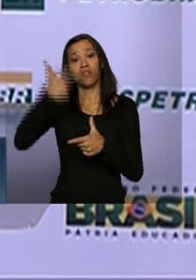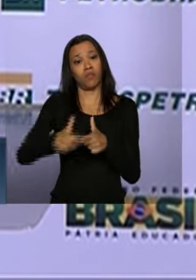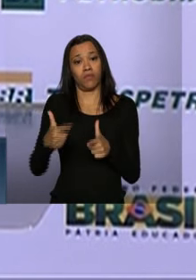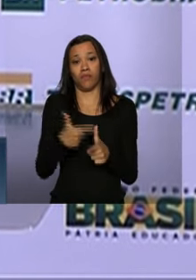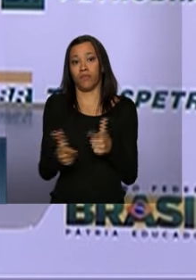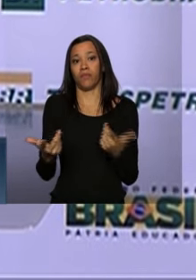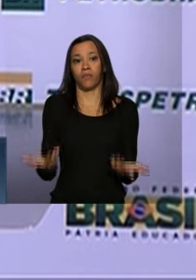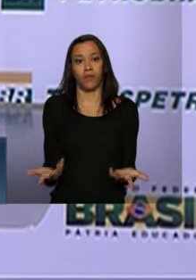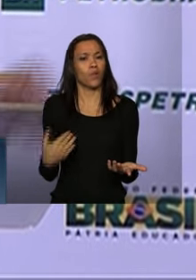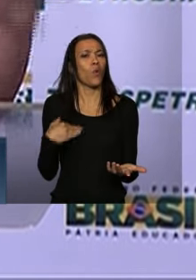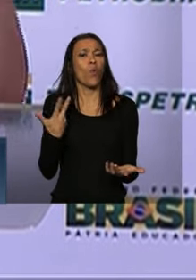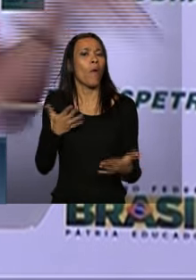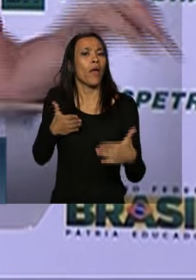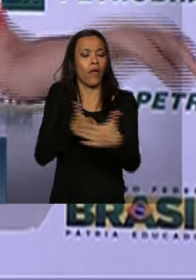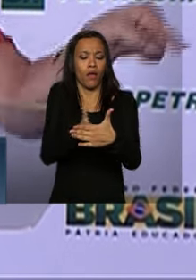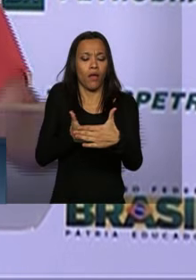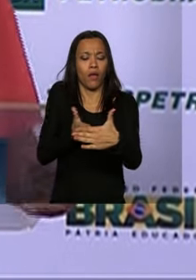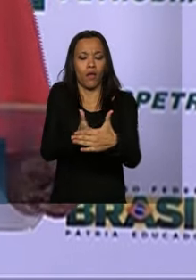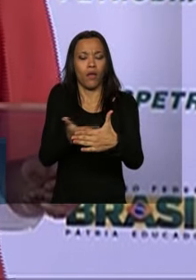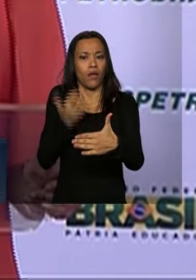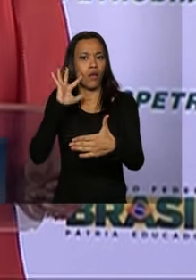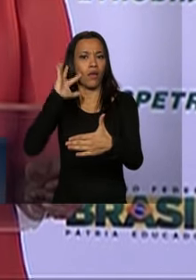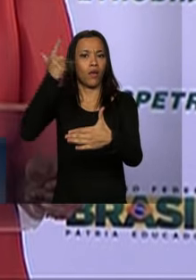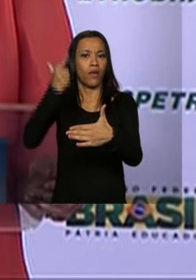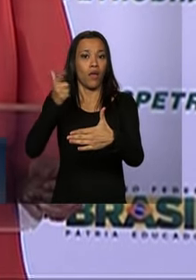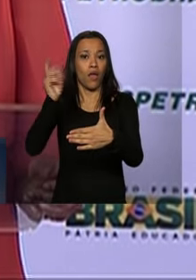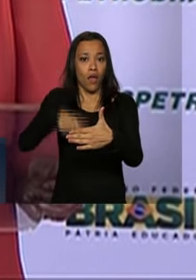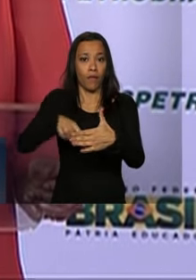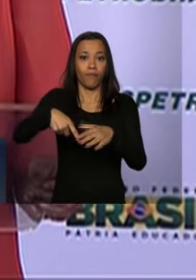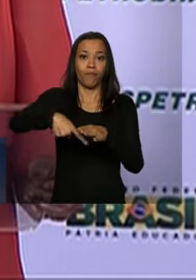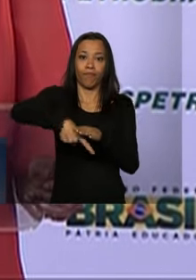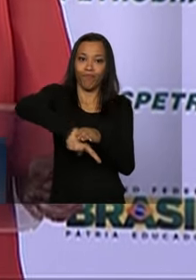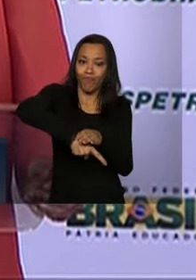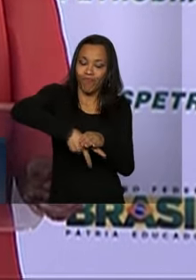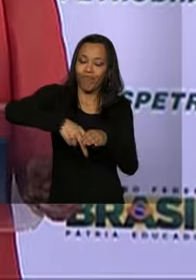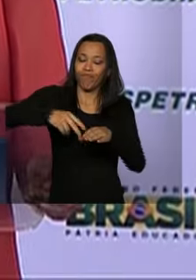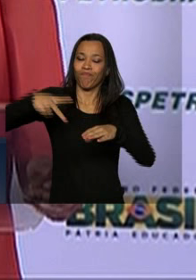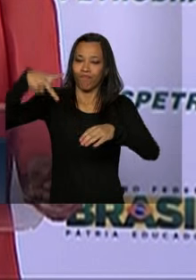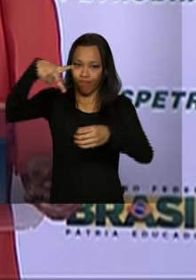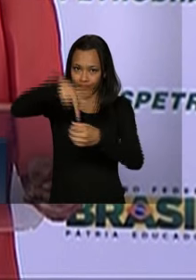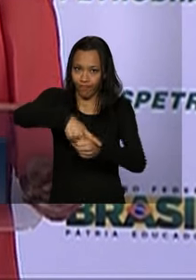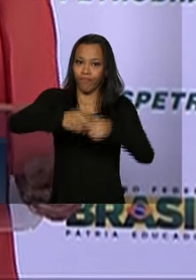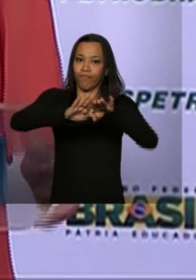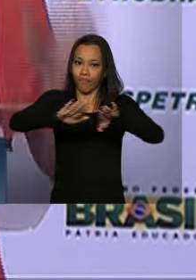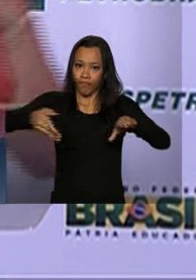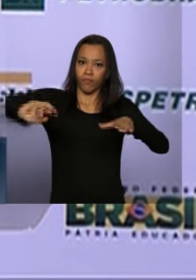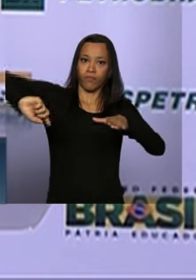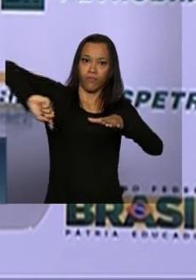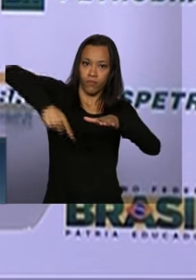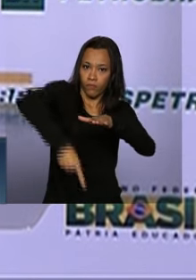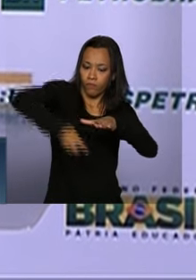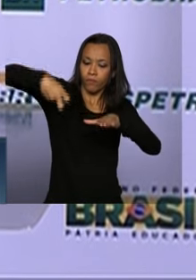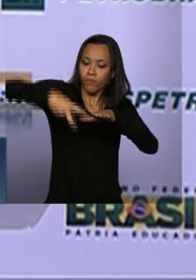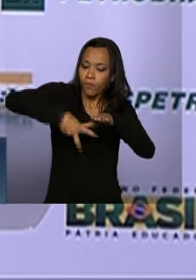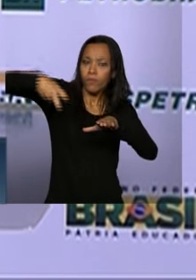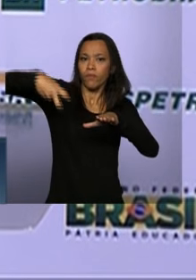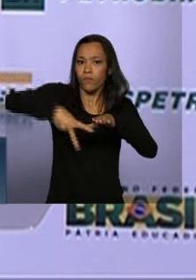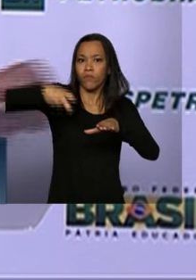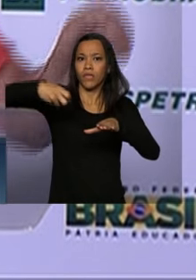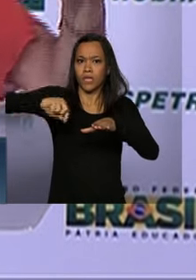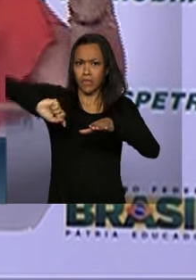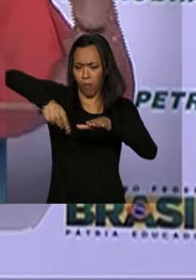obstáculo. Qual é o obstáculo? Extrai petróleo nessa profundidade, o Brasil extrai. Extrai petróleo